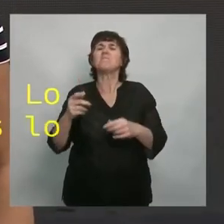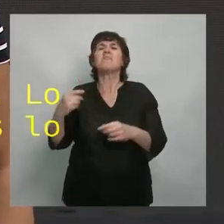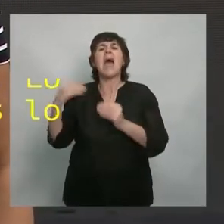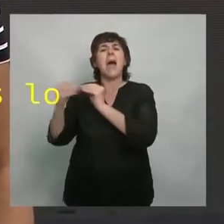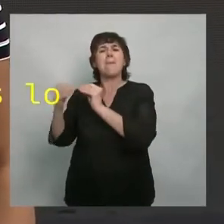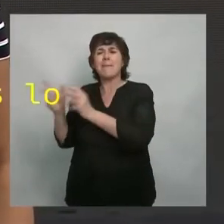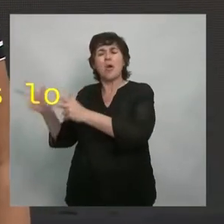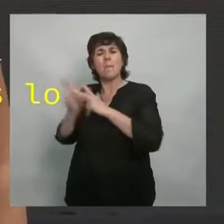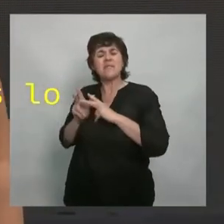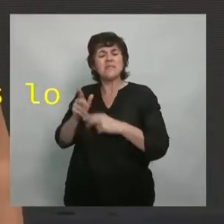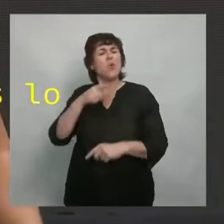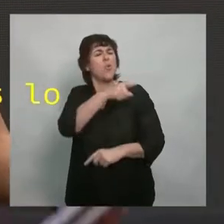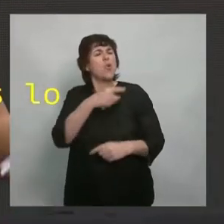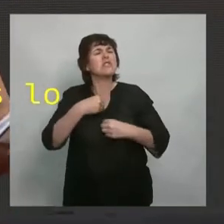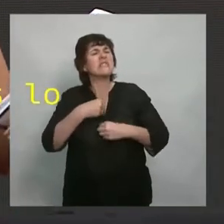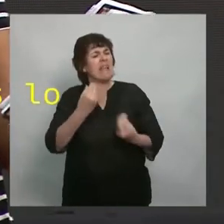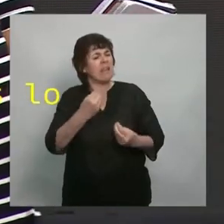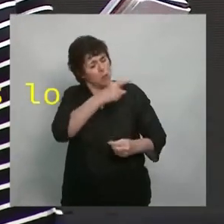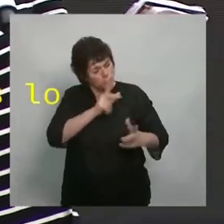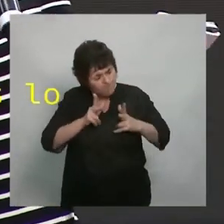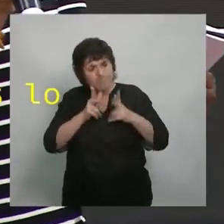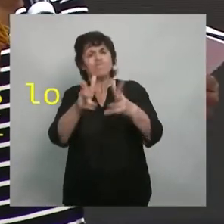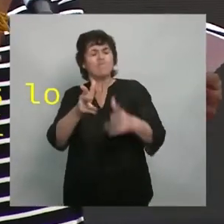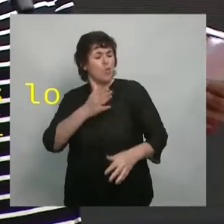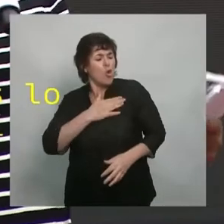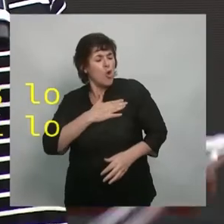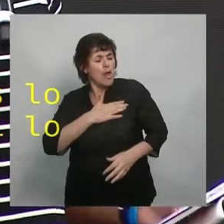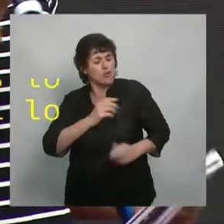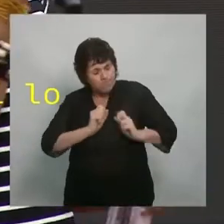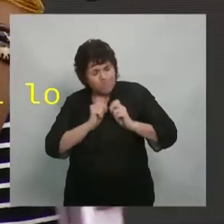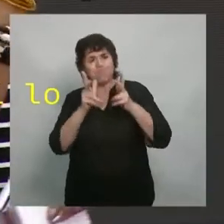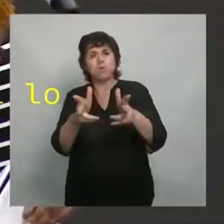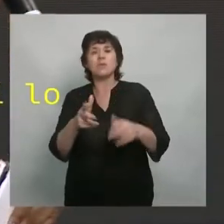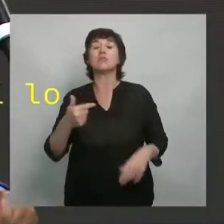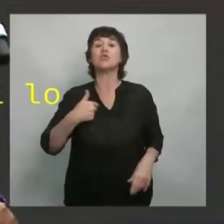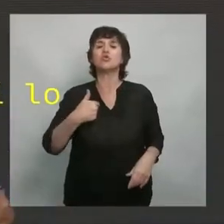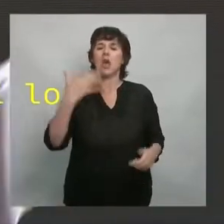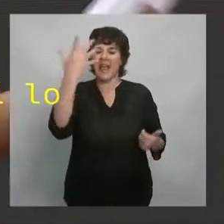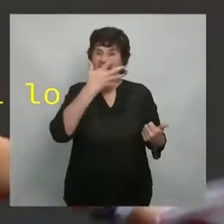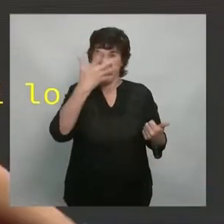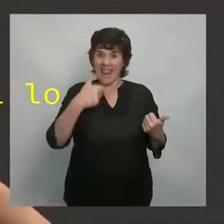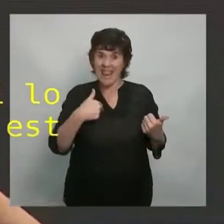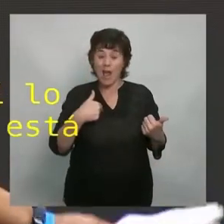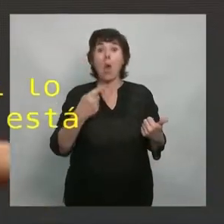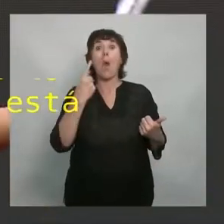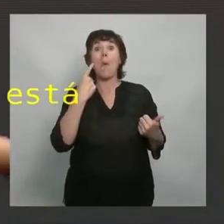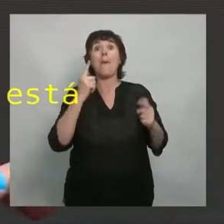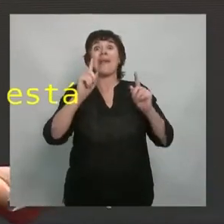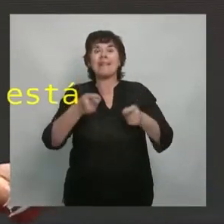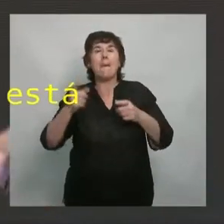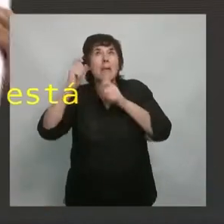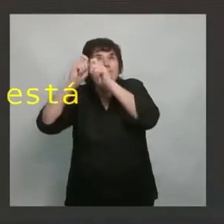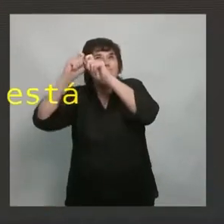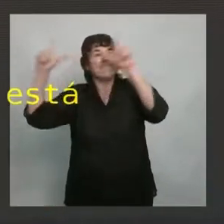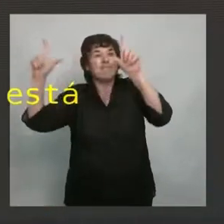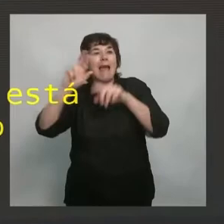coração. E eu diria para vocês que o que é ser uma negra e um negro e viver o racismo no Brasil, sobretudo,